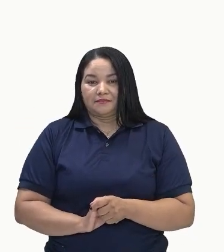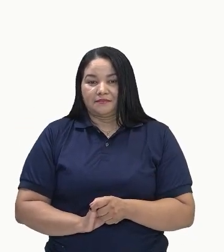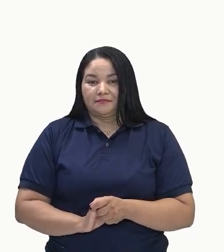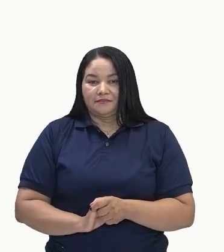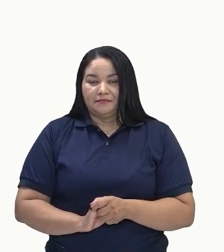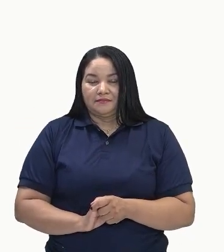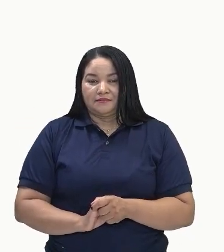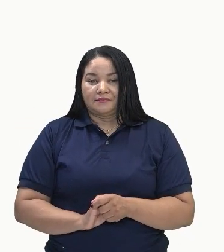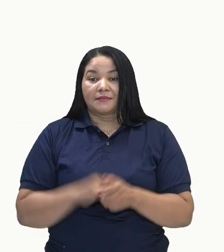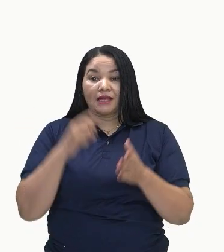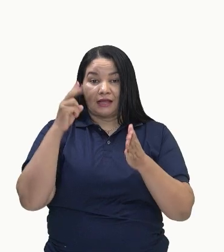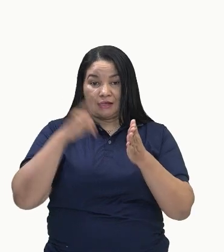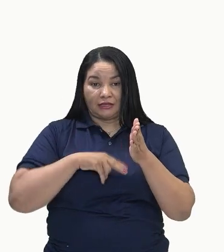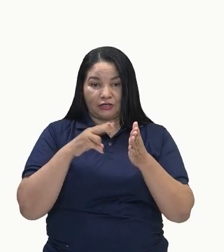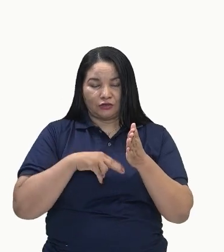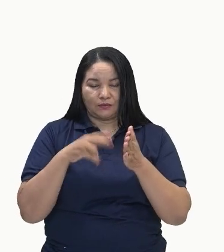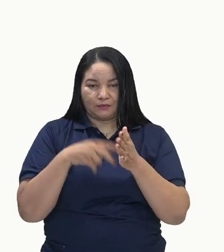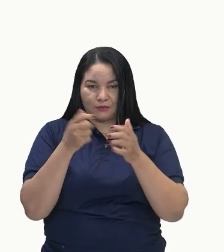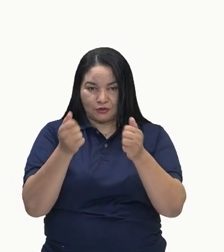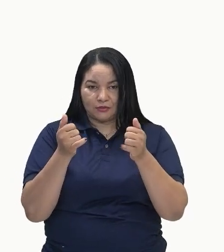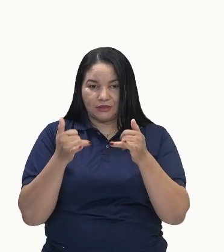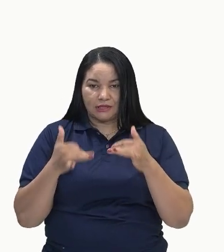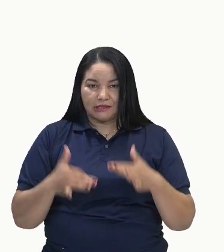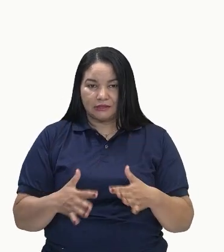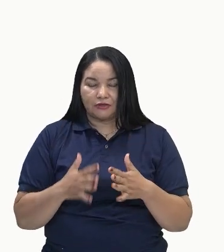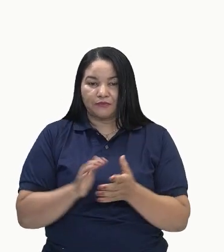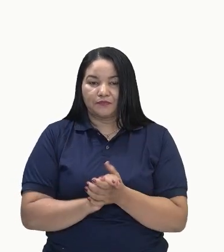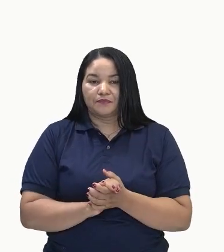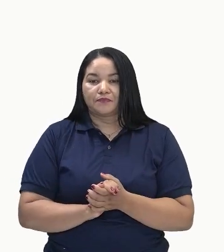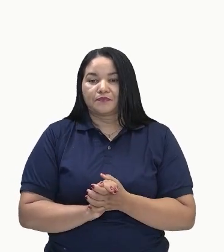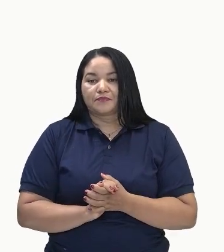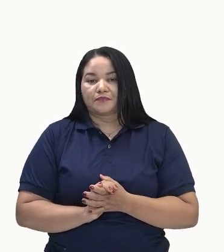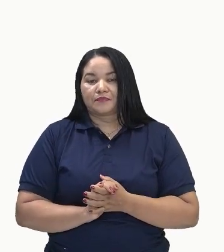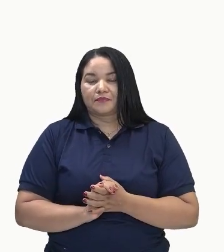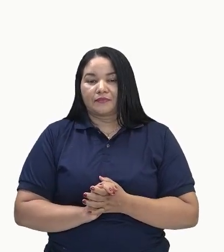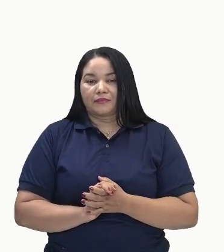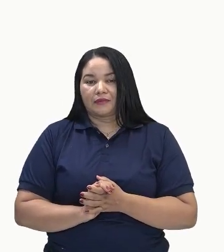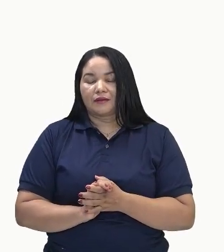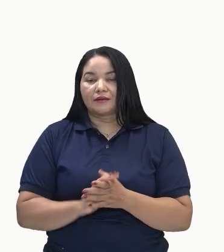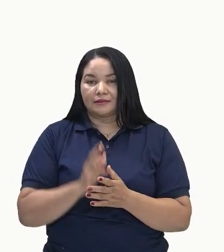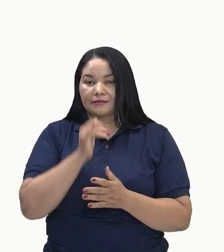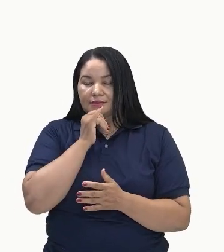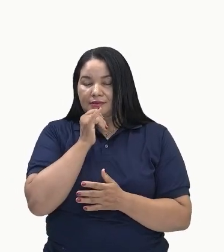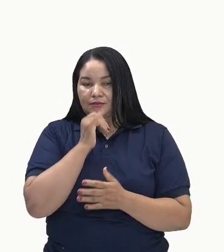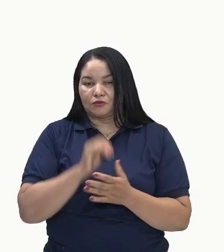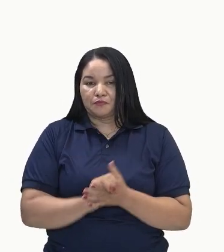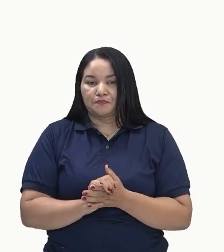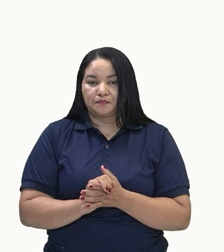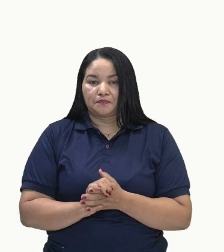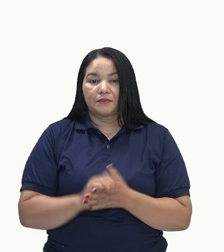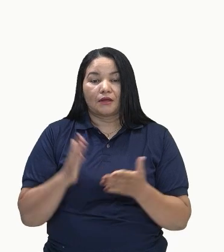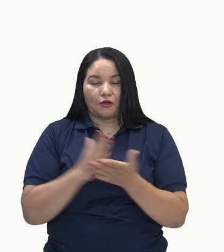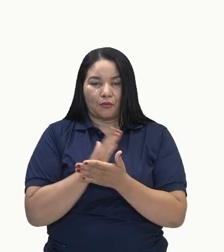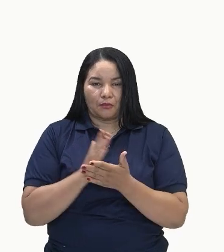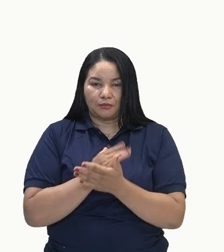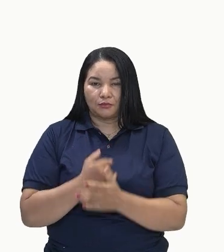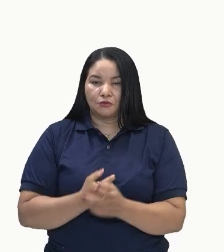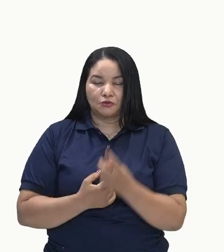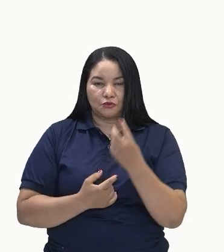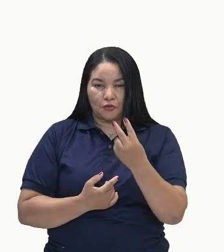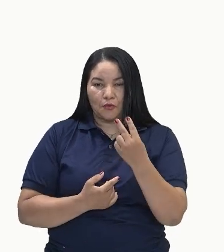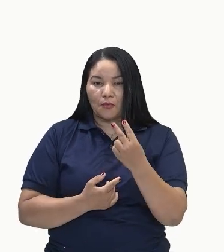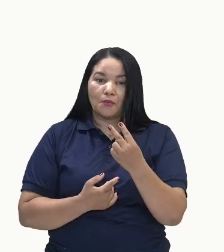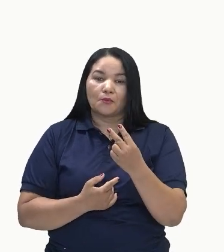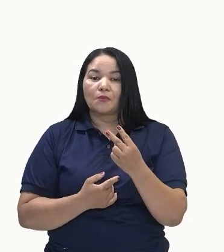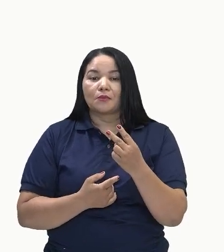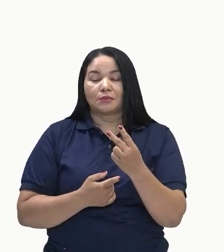those with two or more syllables, aqueles com duas ou mais sílabas. The superlative form, a forma